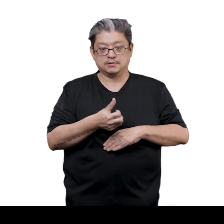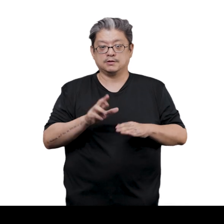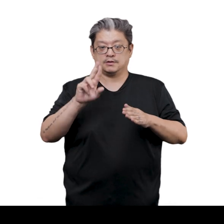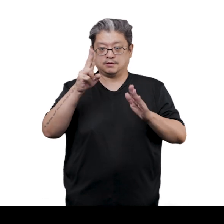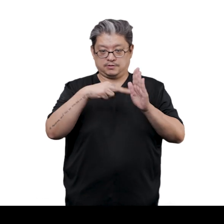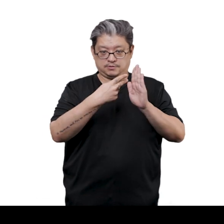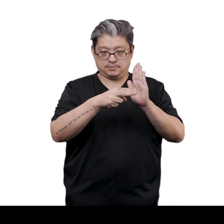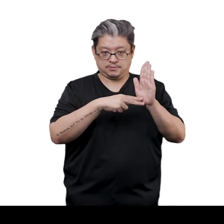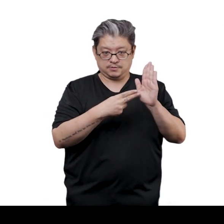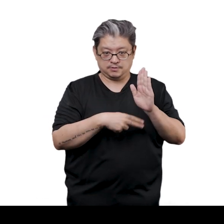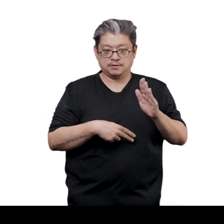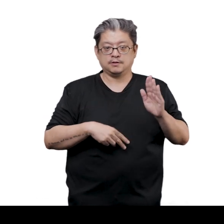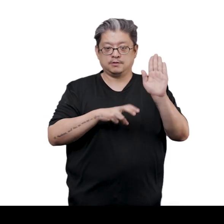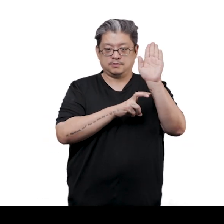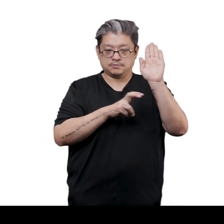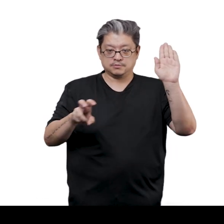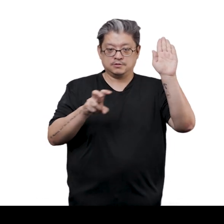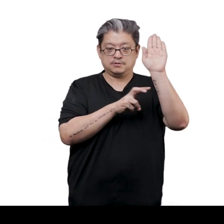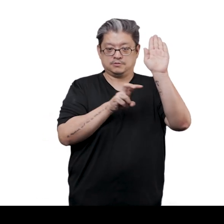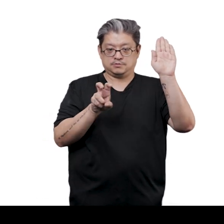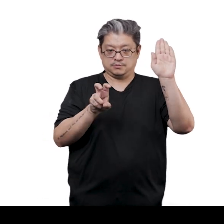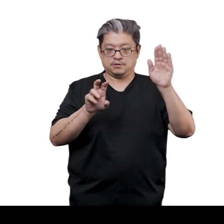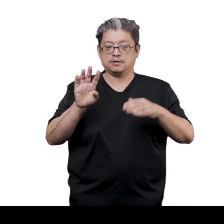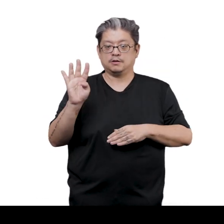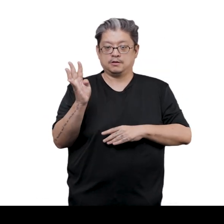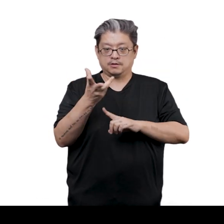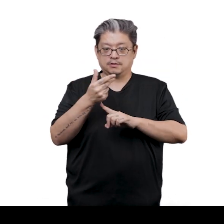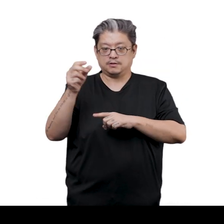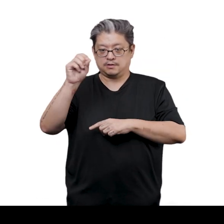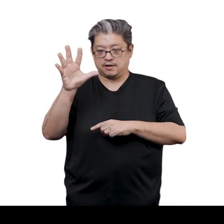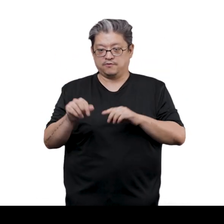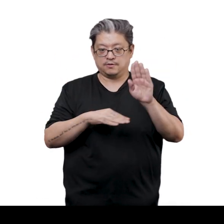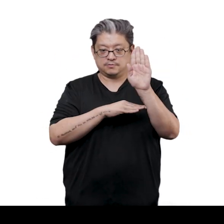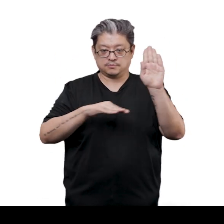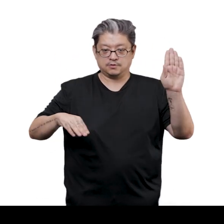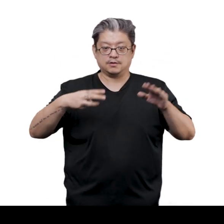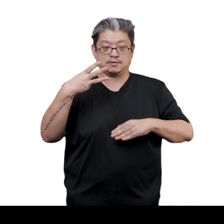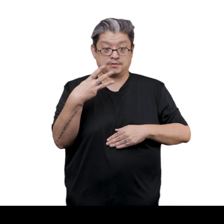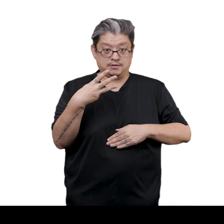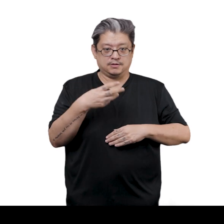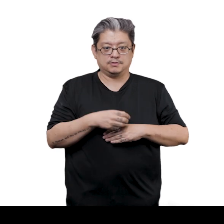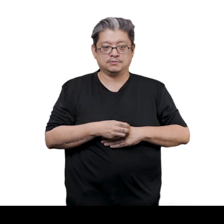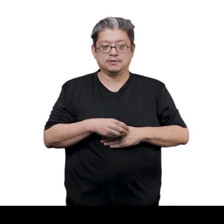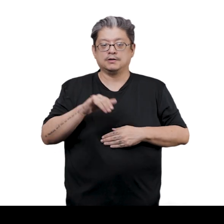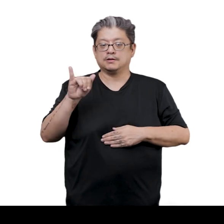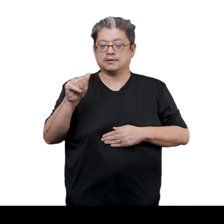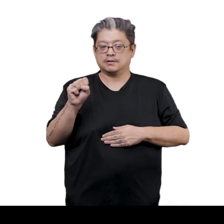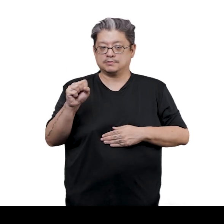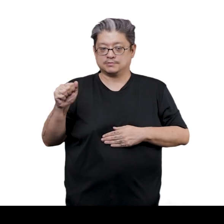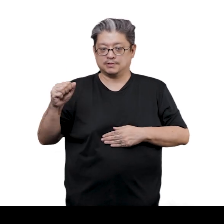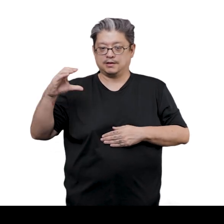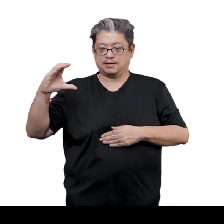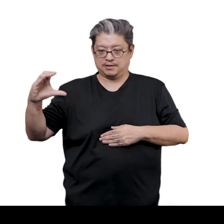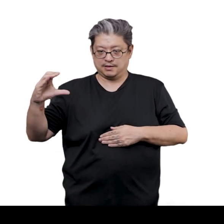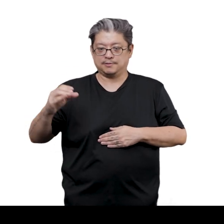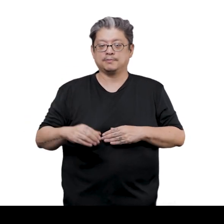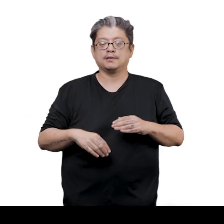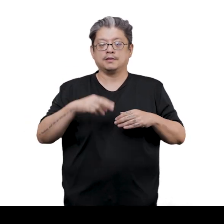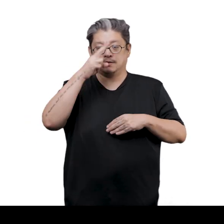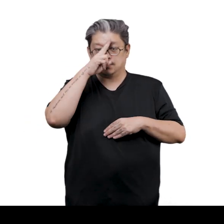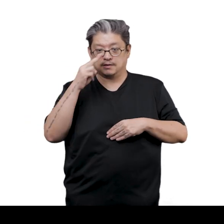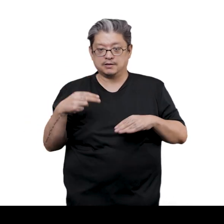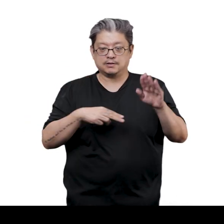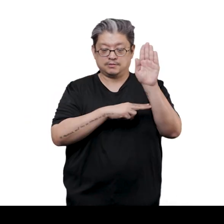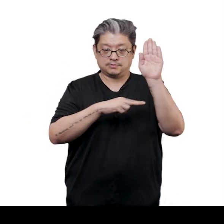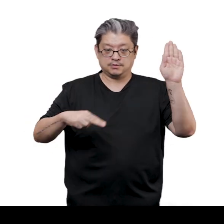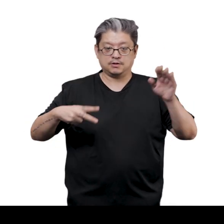3º andar; Isaac Julian, Lina Bobardi, Um Maravilhoso Emaranhado, 2º andar.